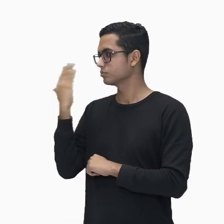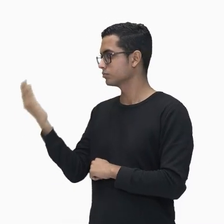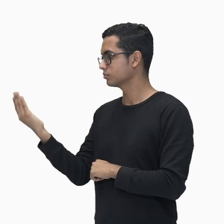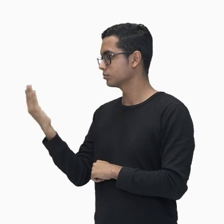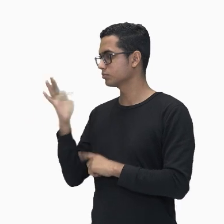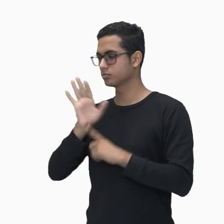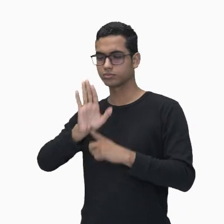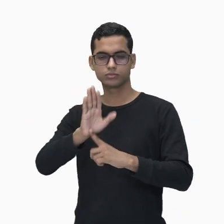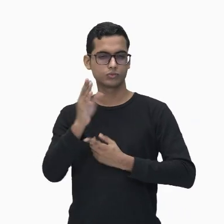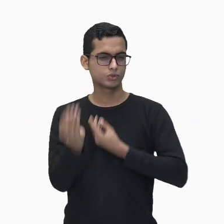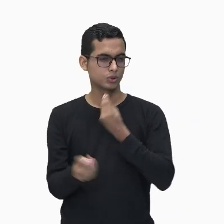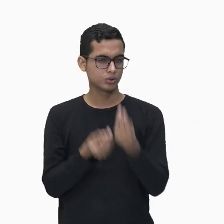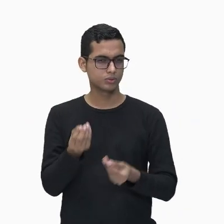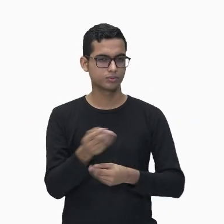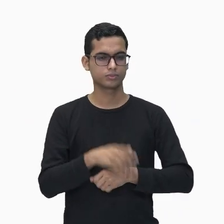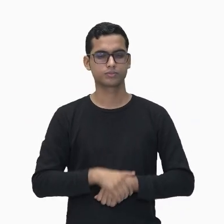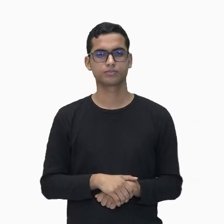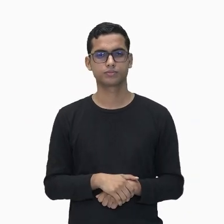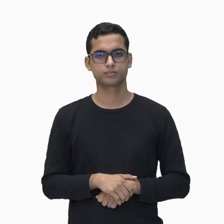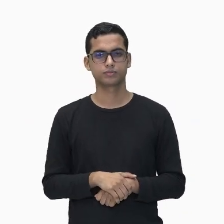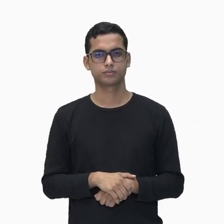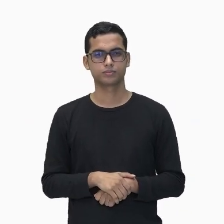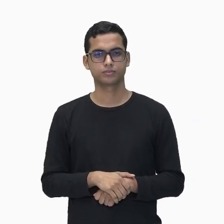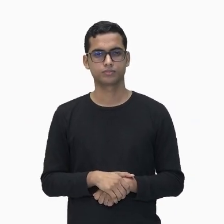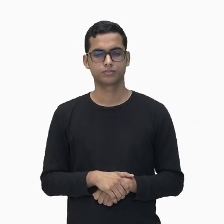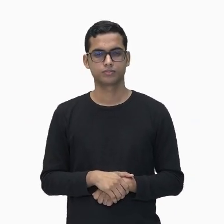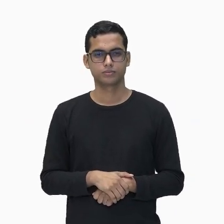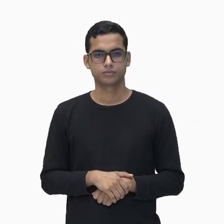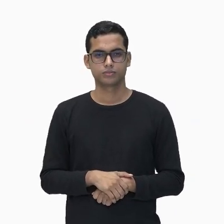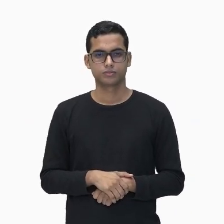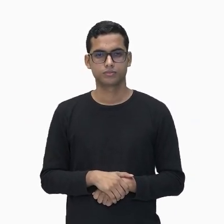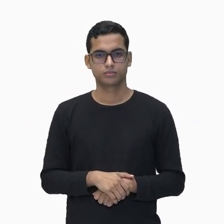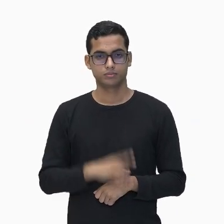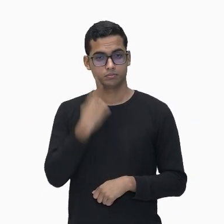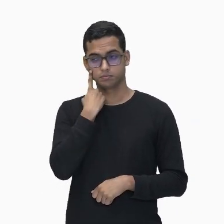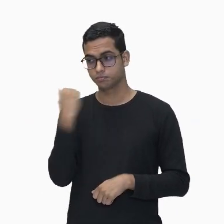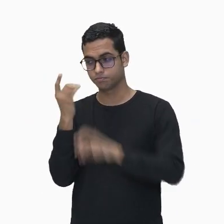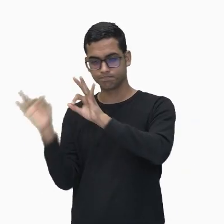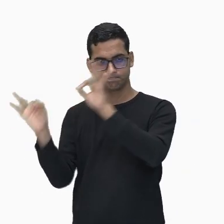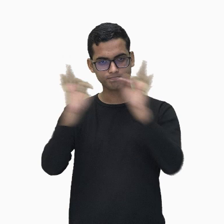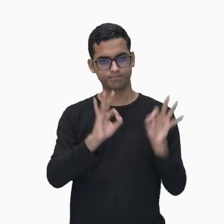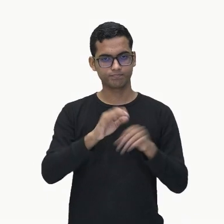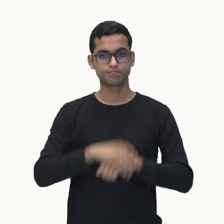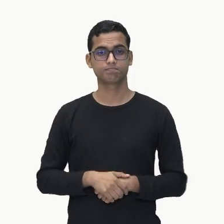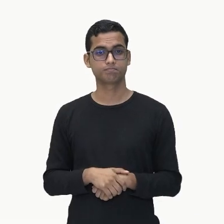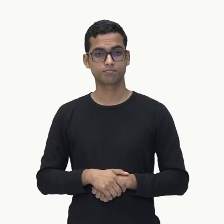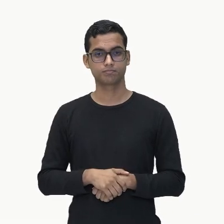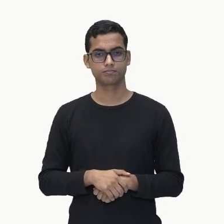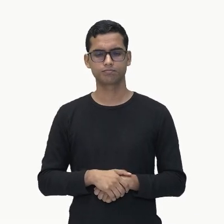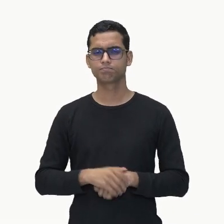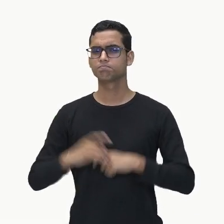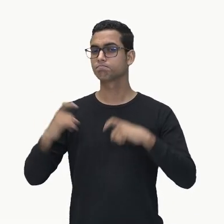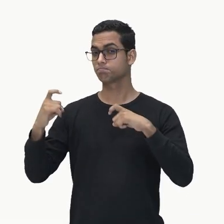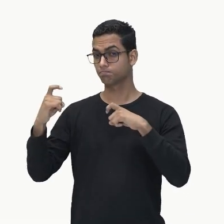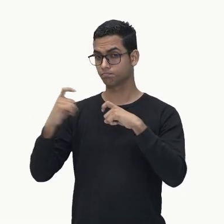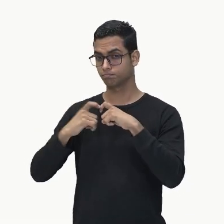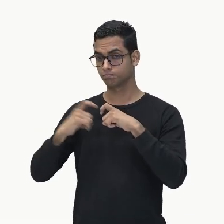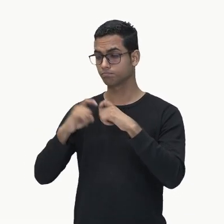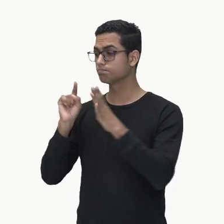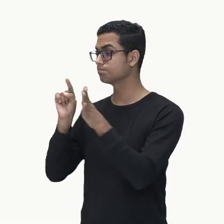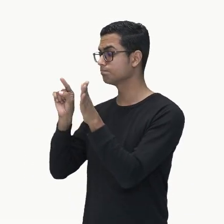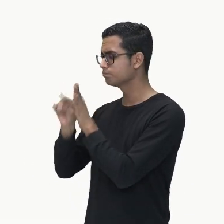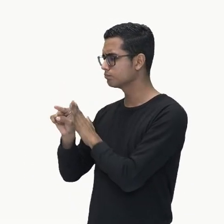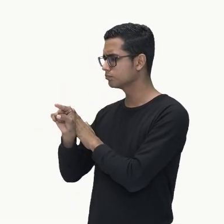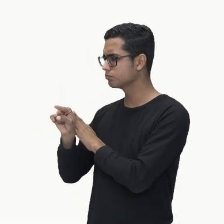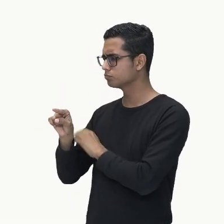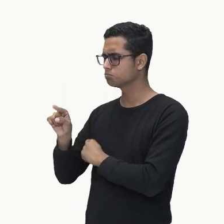aparece no escrito tudo de fato, no livro. Acompanhem o seguinte. O médico perguntou-lhe, nunca